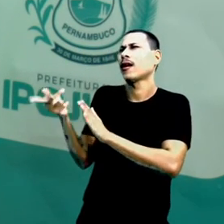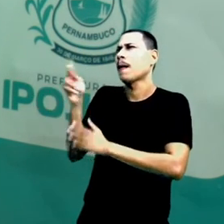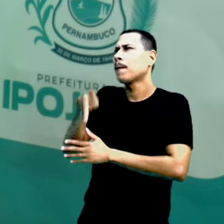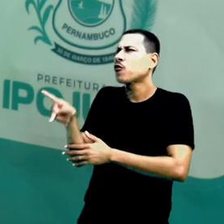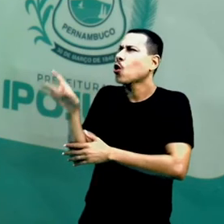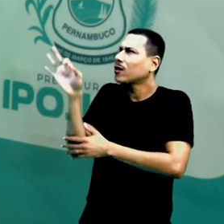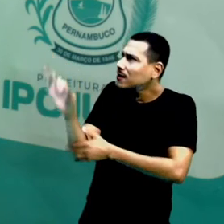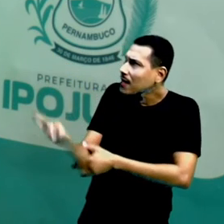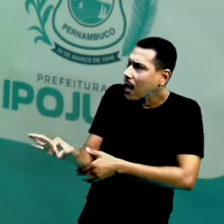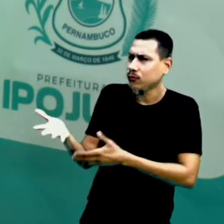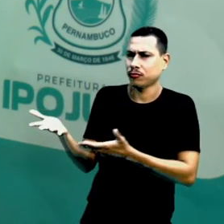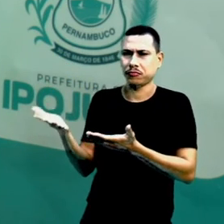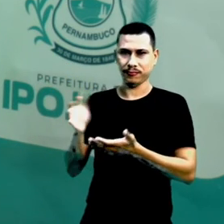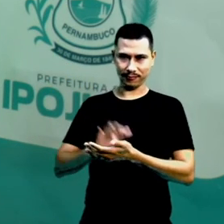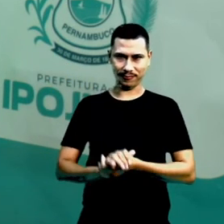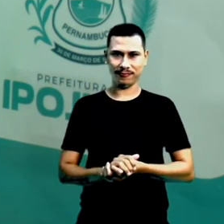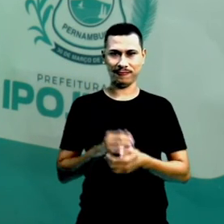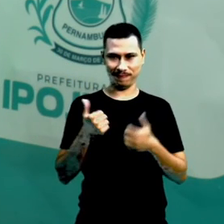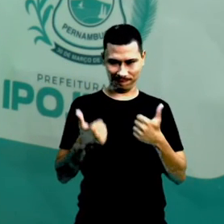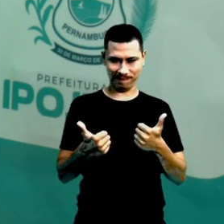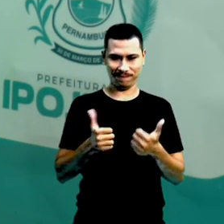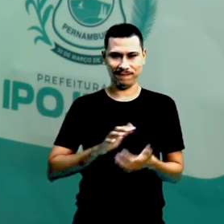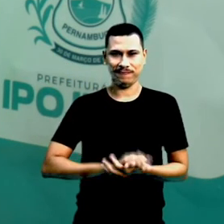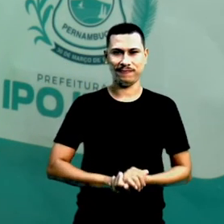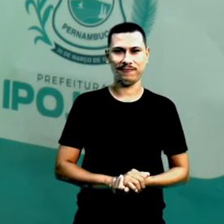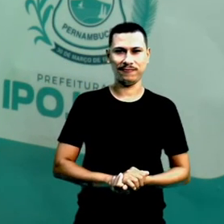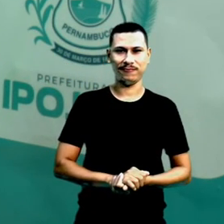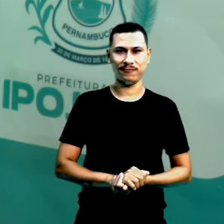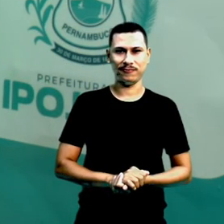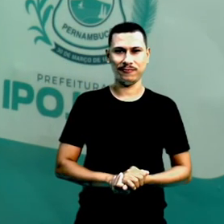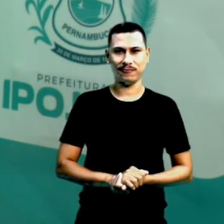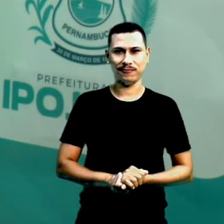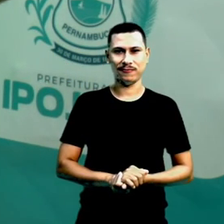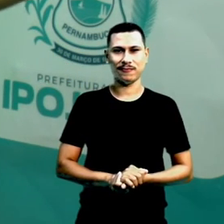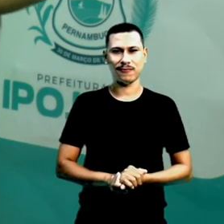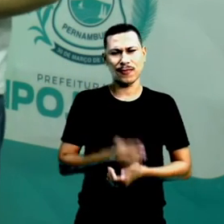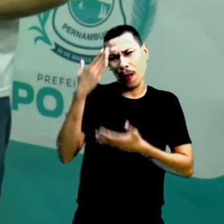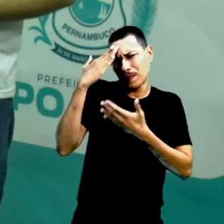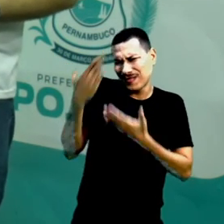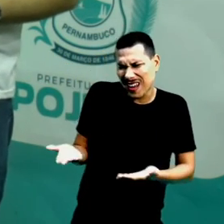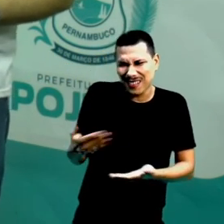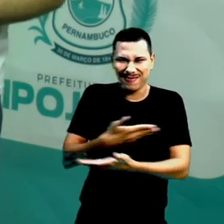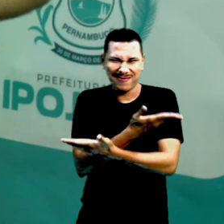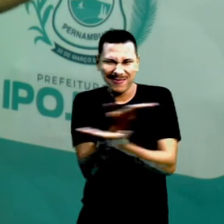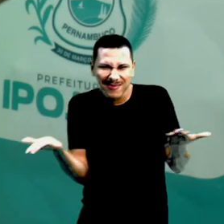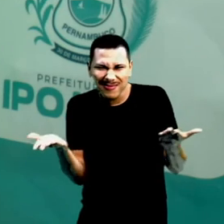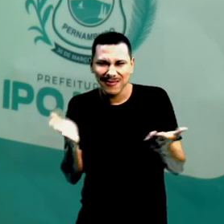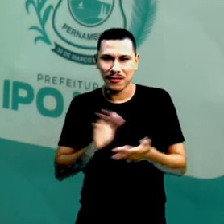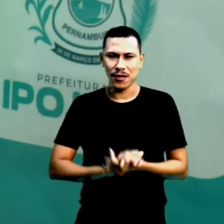está correto, se está certo. Tá bem? Tá bem, pessoal? Ok, muito obrigado